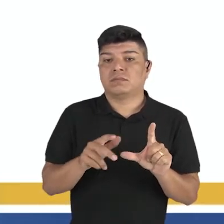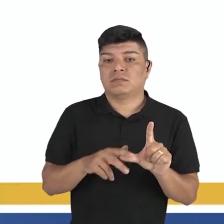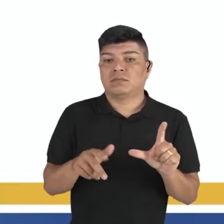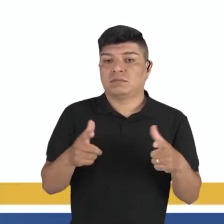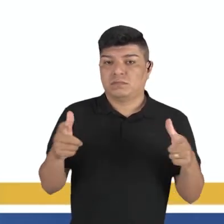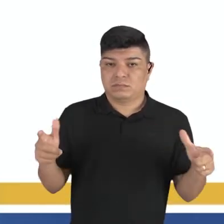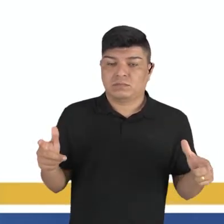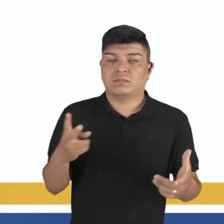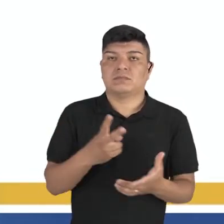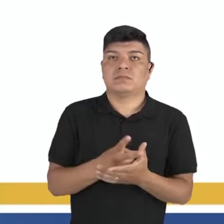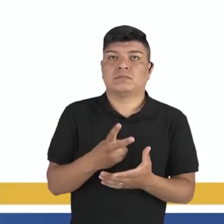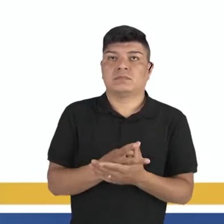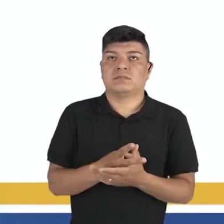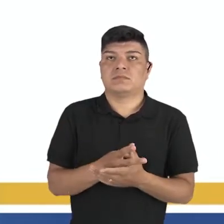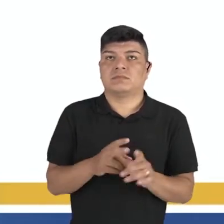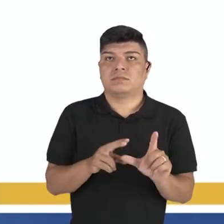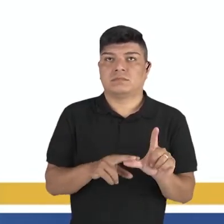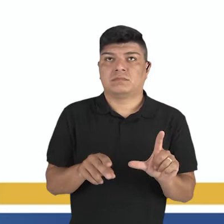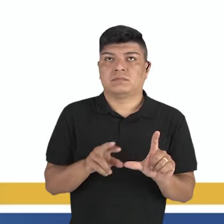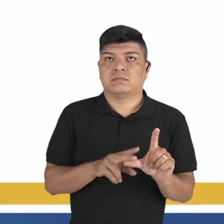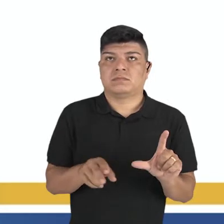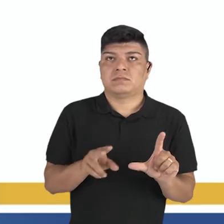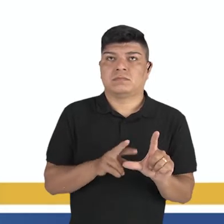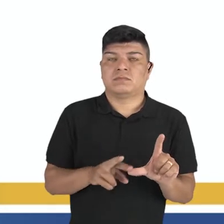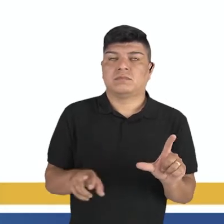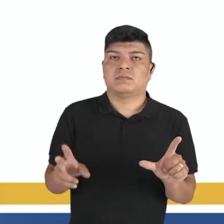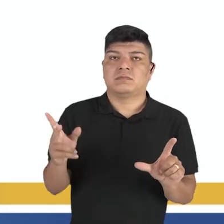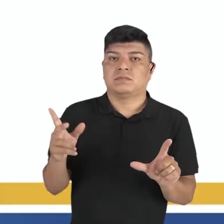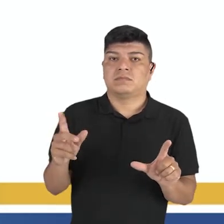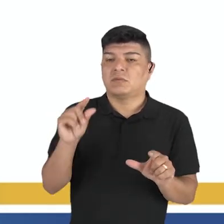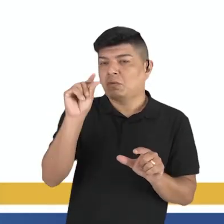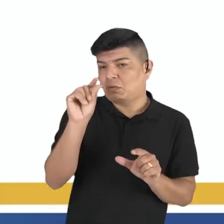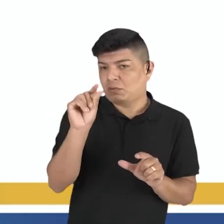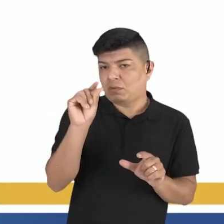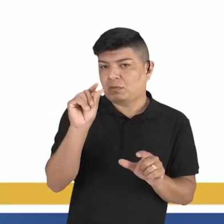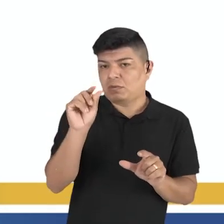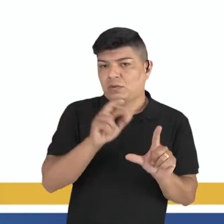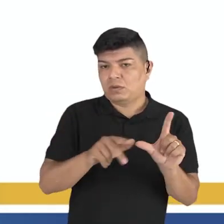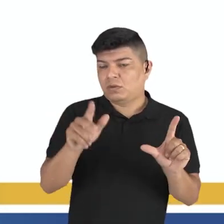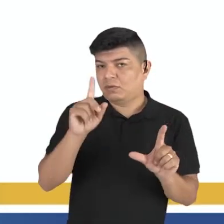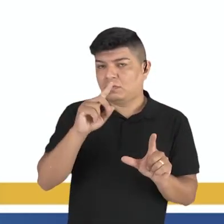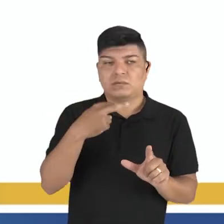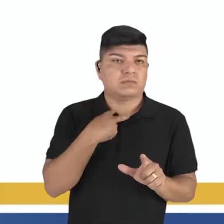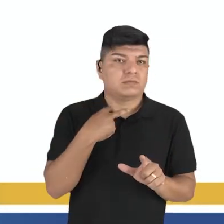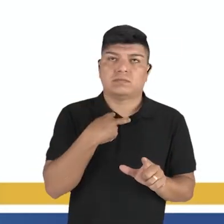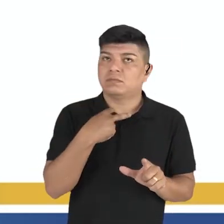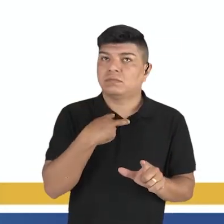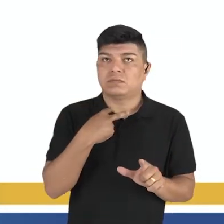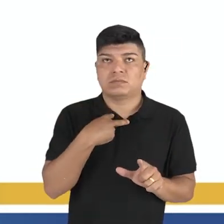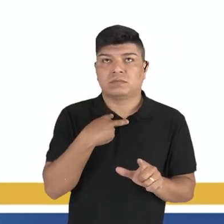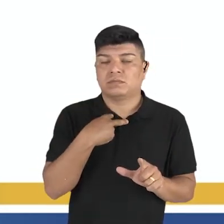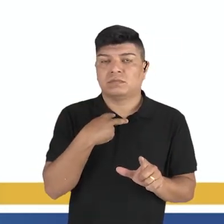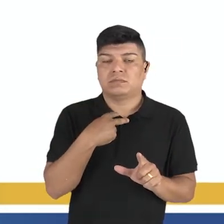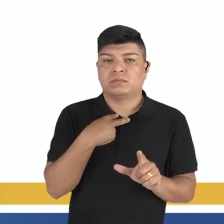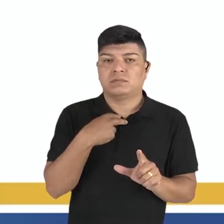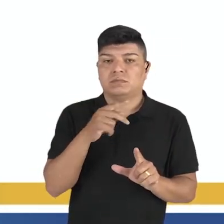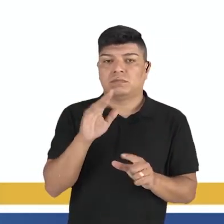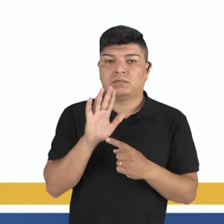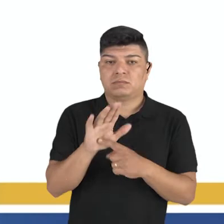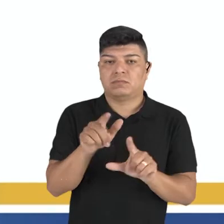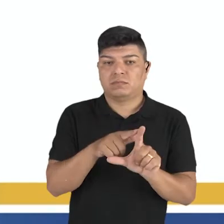maiúsculas. Observem que sempre está em maiúsculo, então você não pode fazer OR minúsculo, quando for representar os lados de um ângulo, por exemplo.